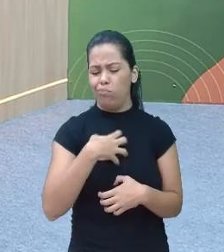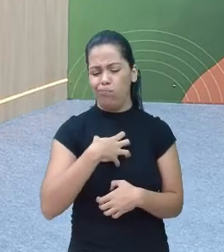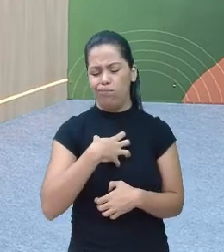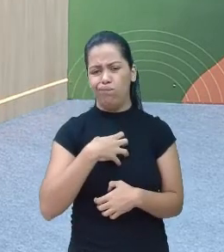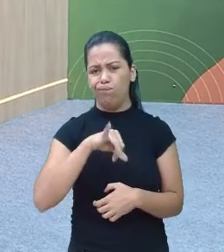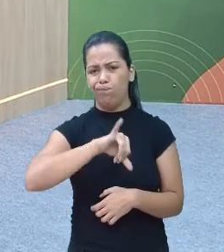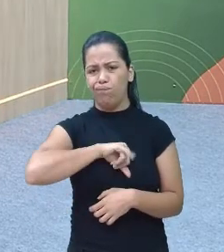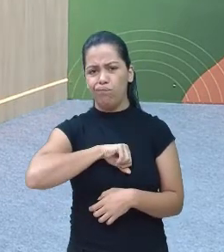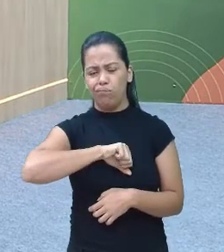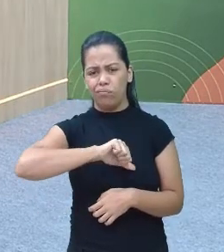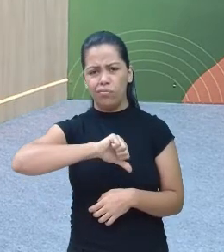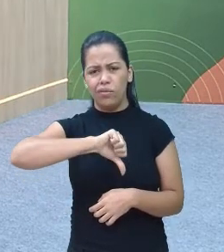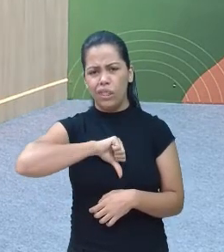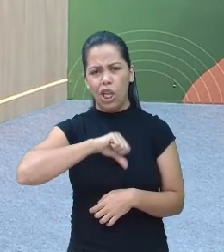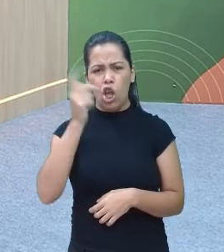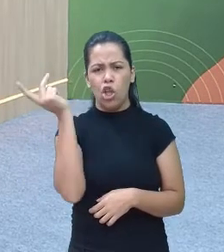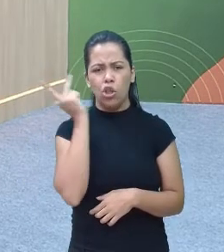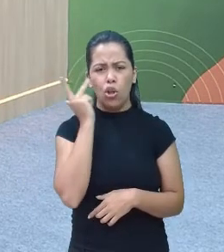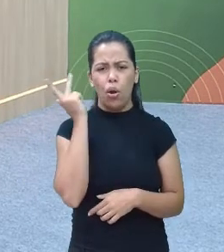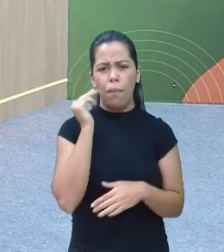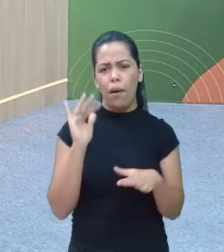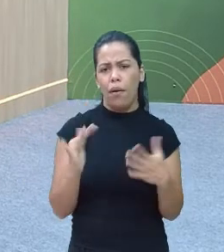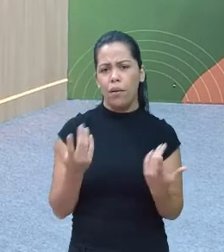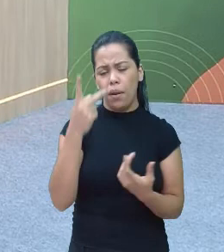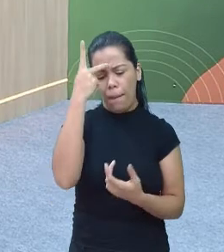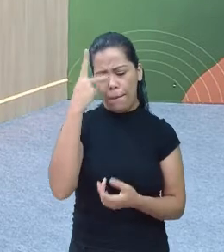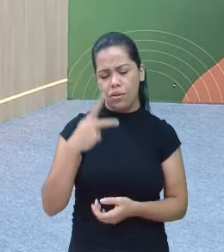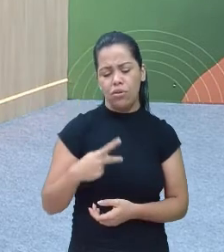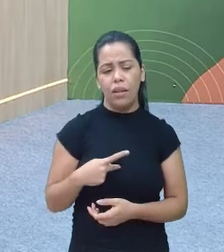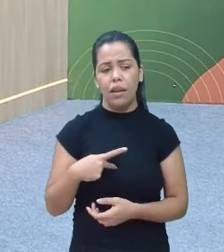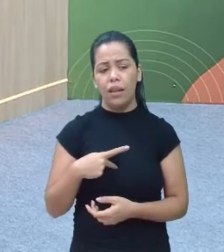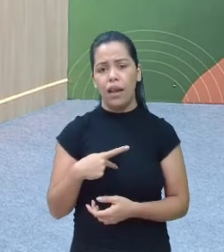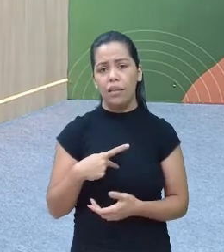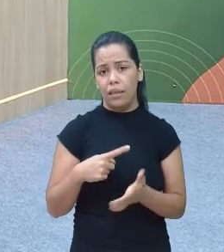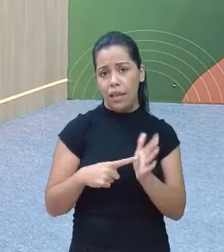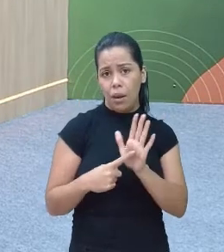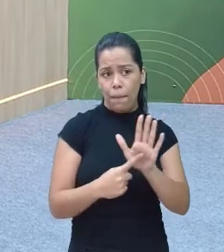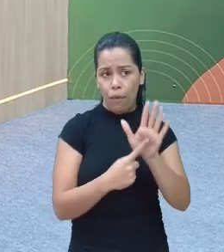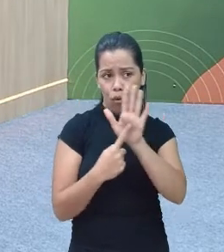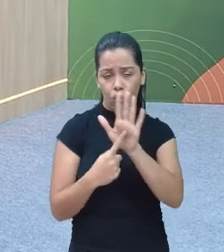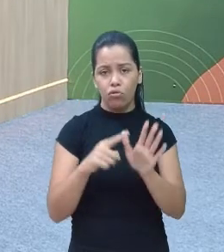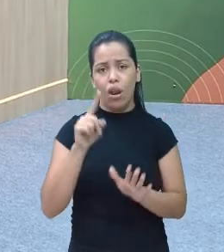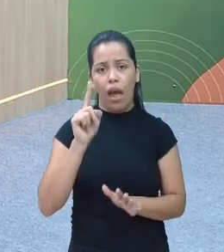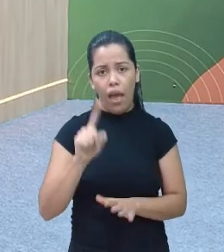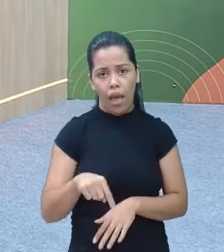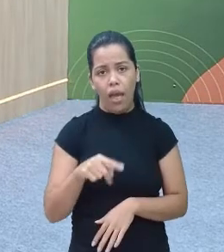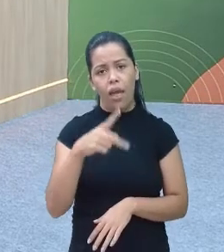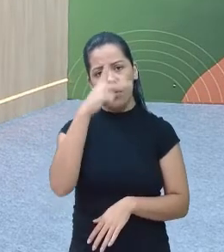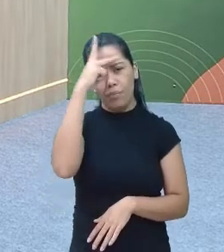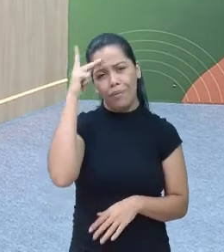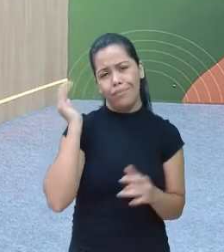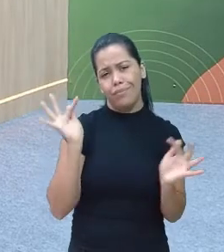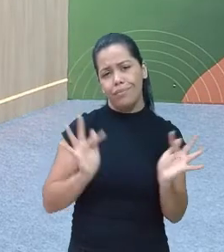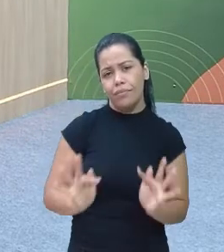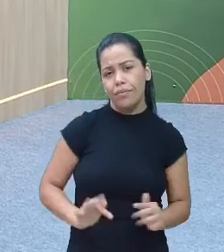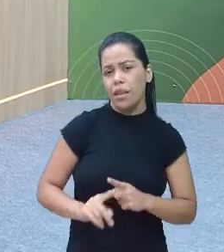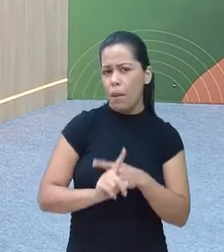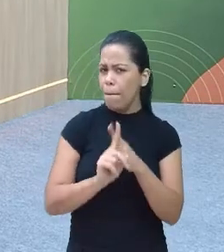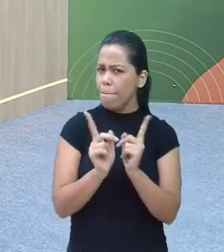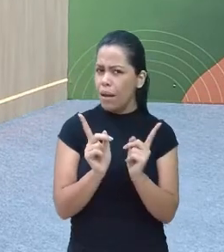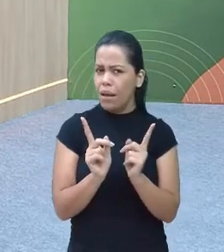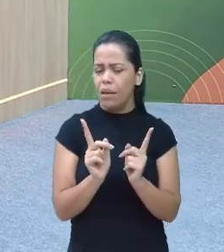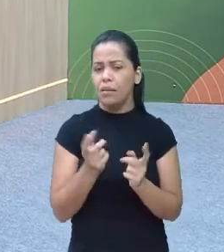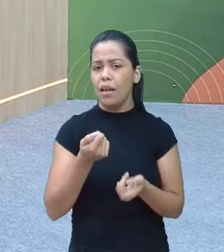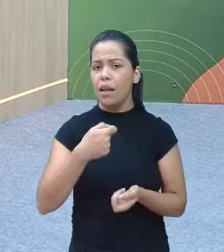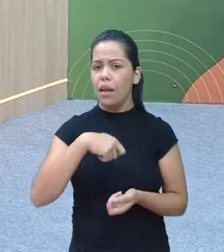que se faz da personalidade dessa pessoa é de alguém feliz, é de alguém que tem tudo na vida para ficar bem. Então,